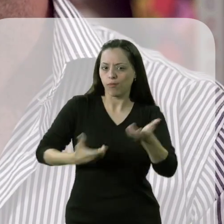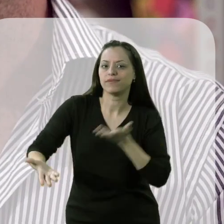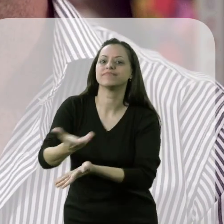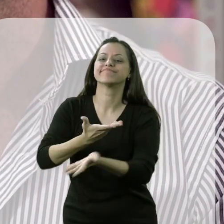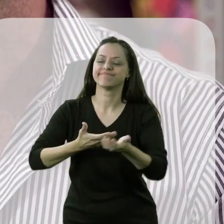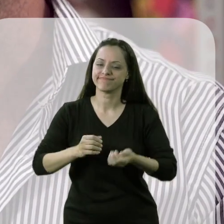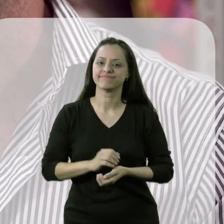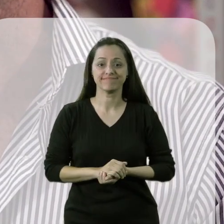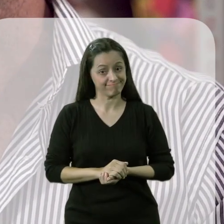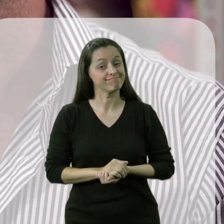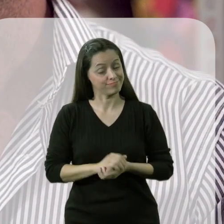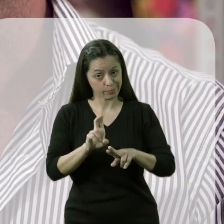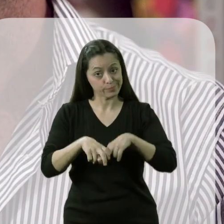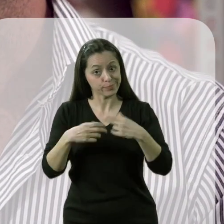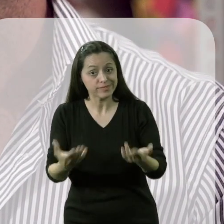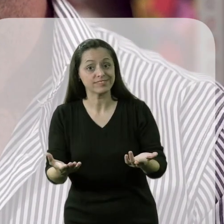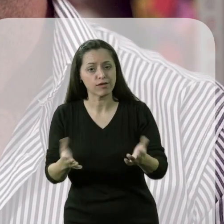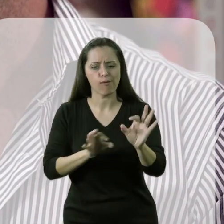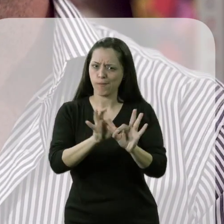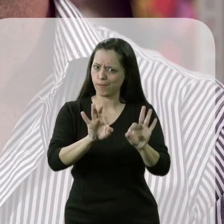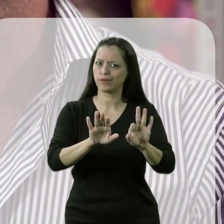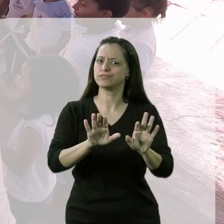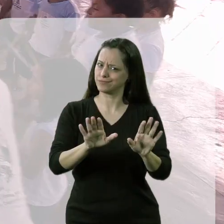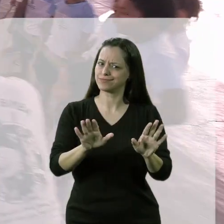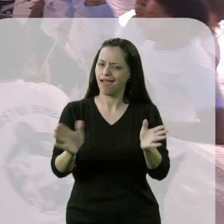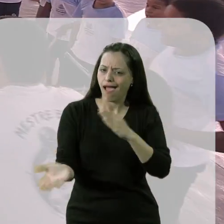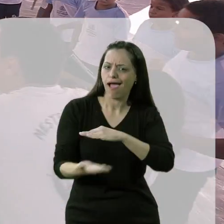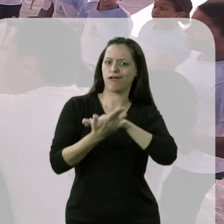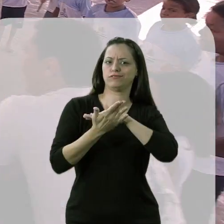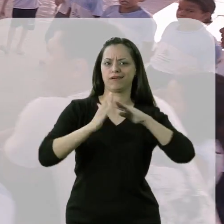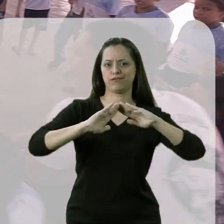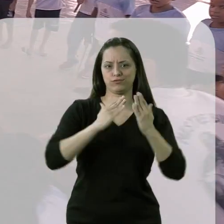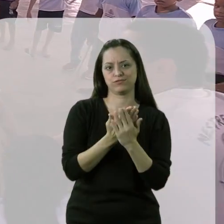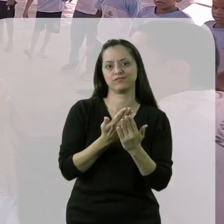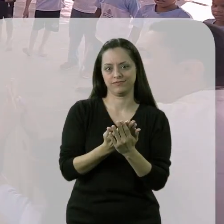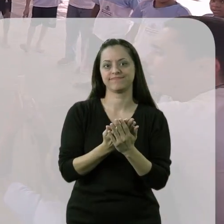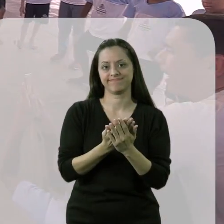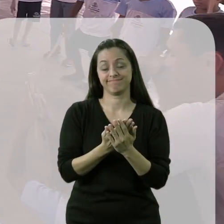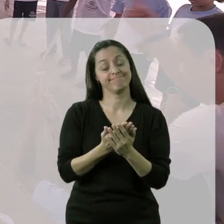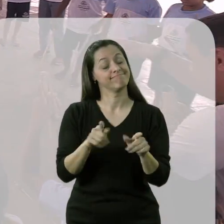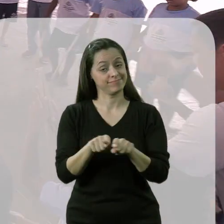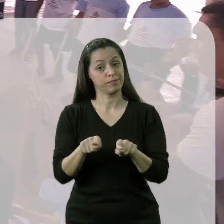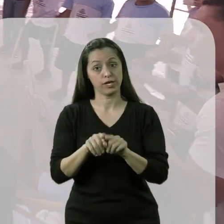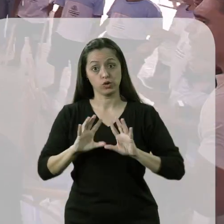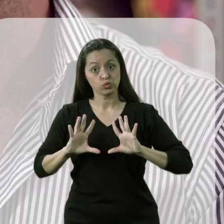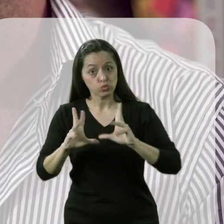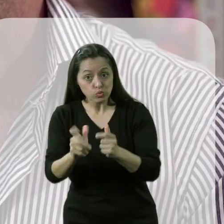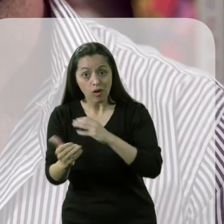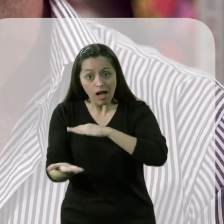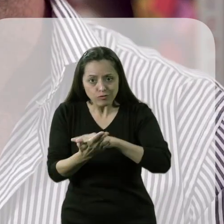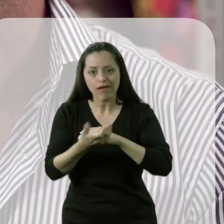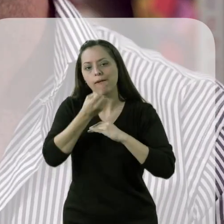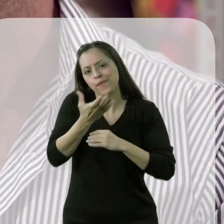atitudes, mudança de comportamento, né? Então, eu acho que o projeto veio a somar, né, com a escola e, claro, que tudo